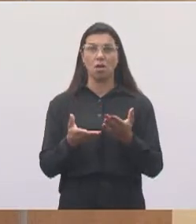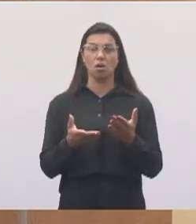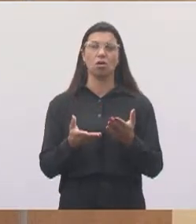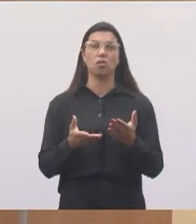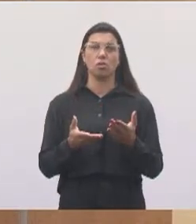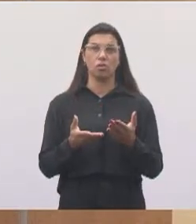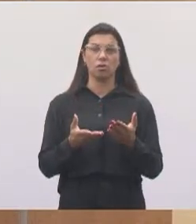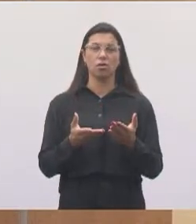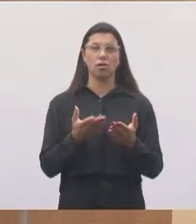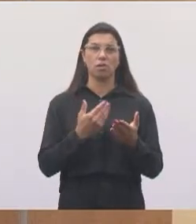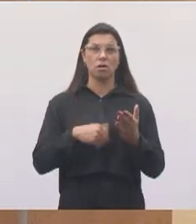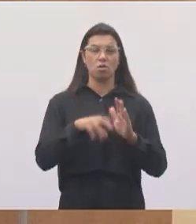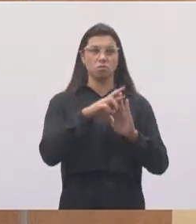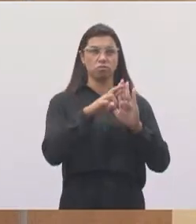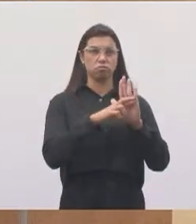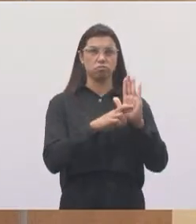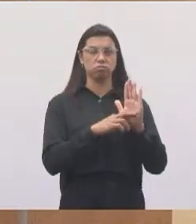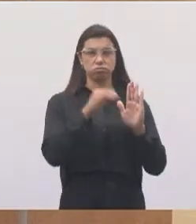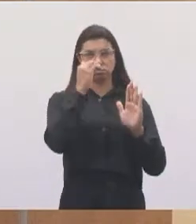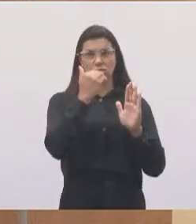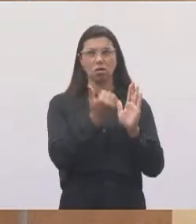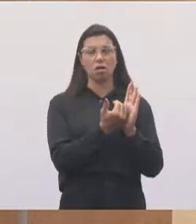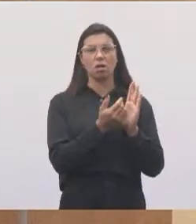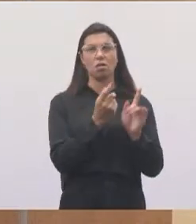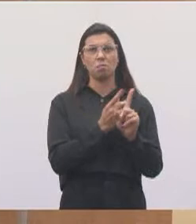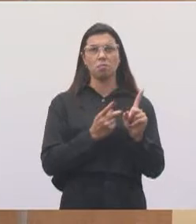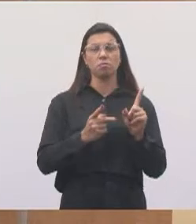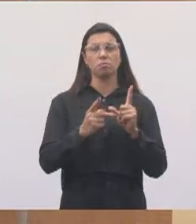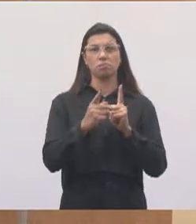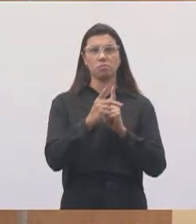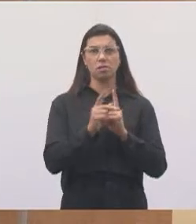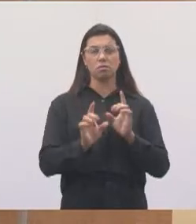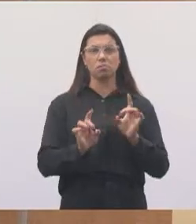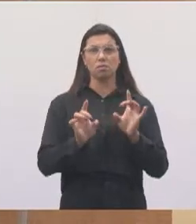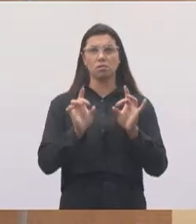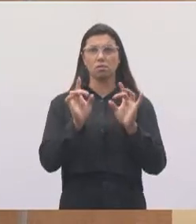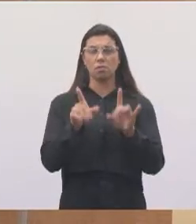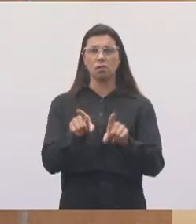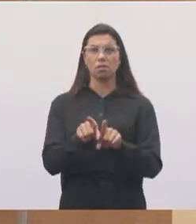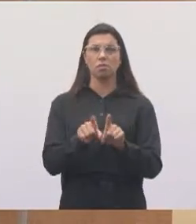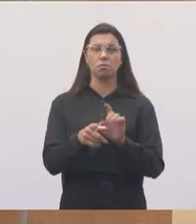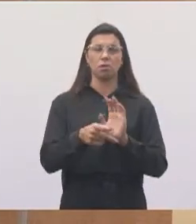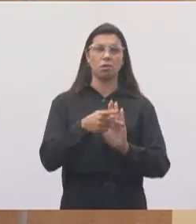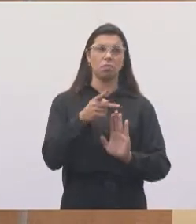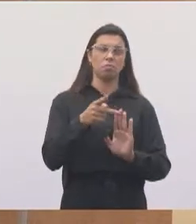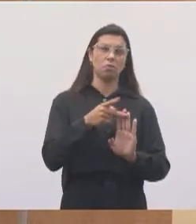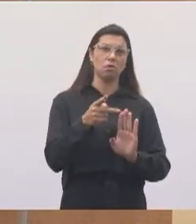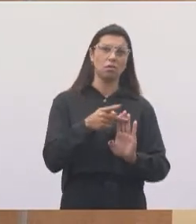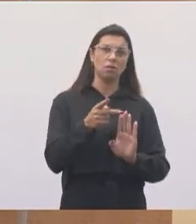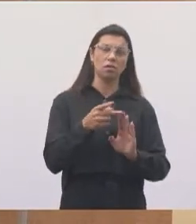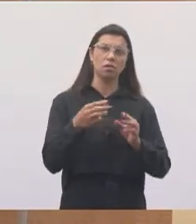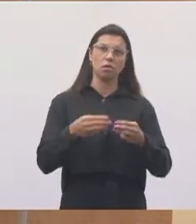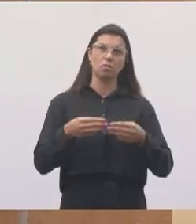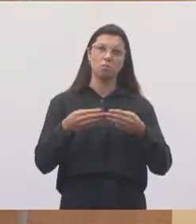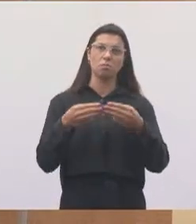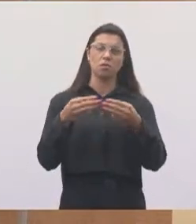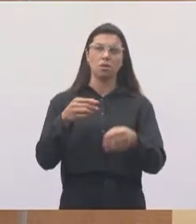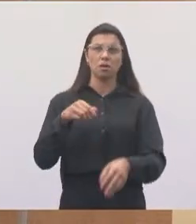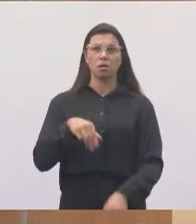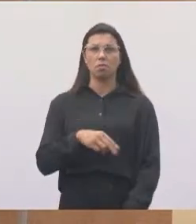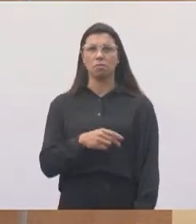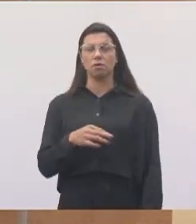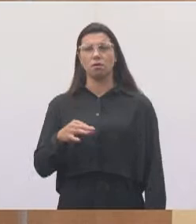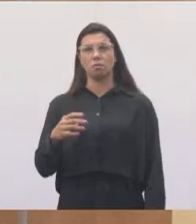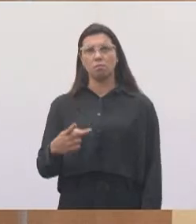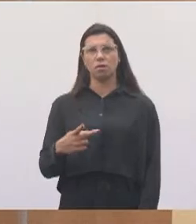disposto estabelecido pelo Ministério da Previdência Social, especialmente através de portaria do Ministério MTP